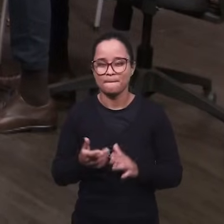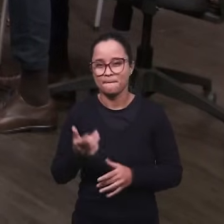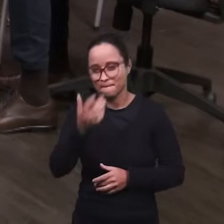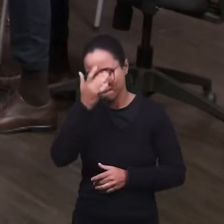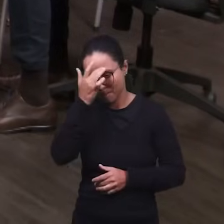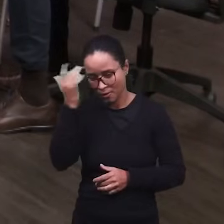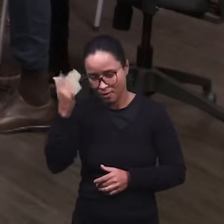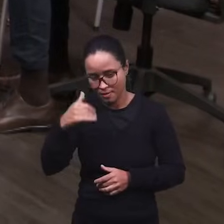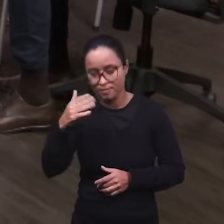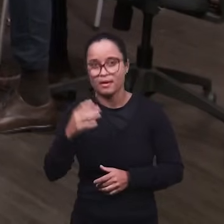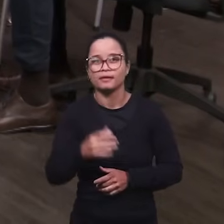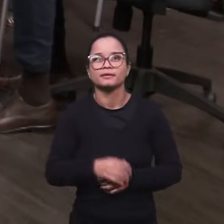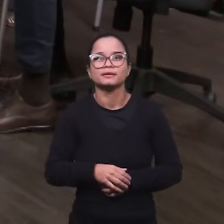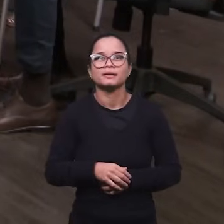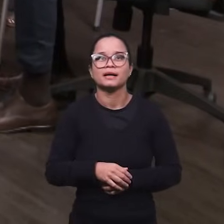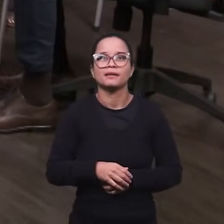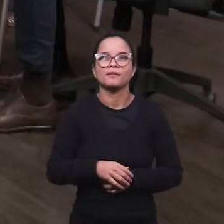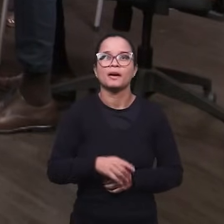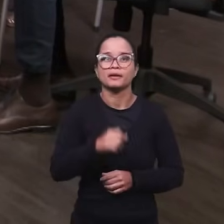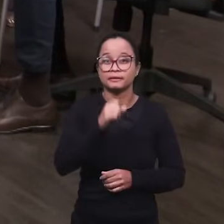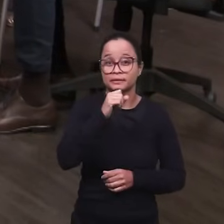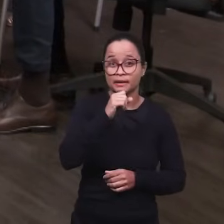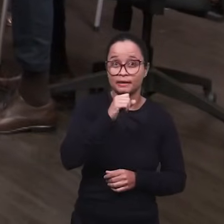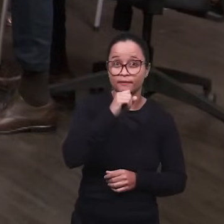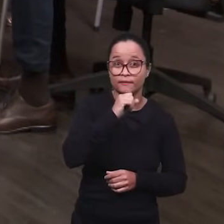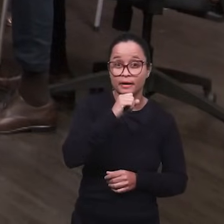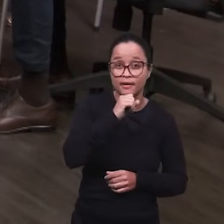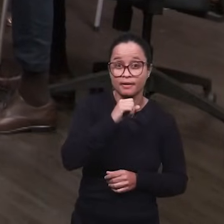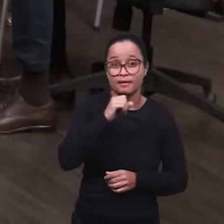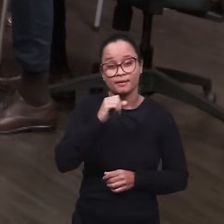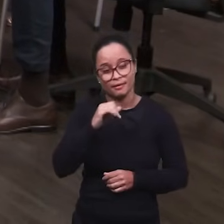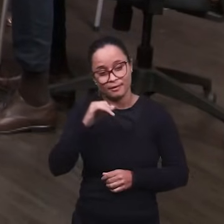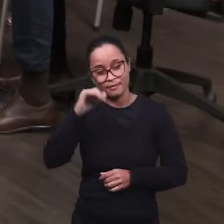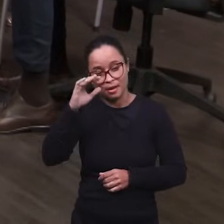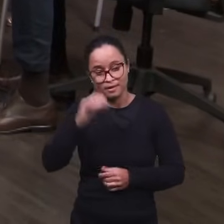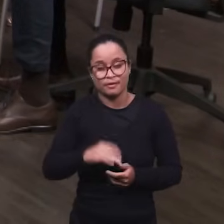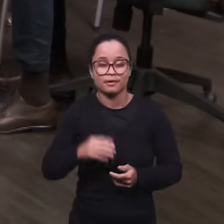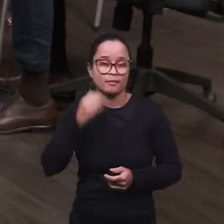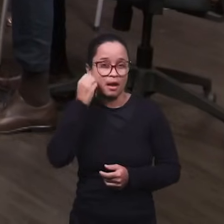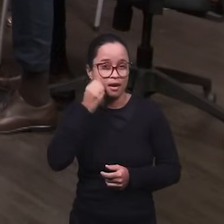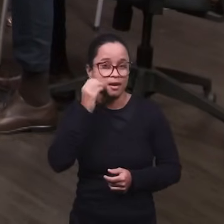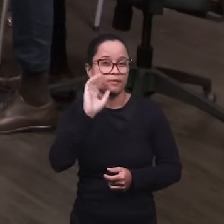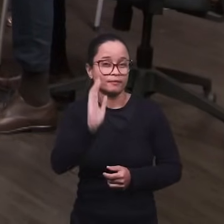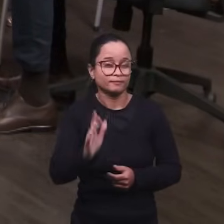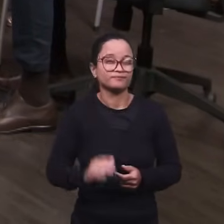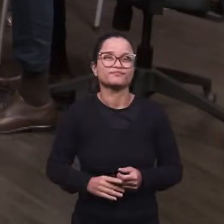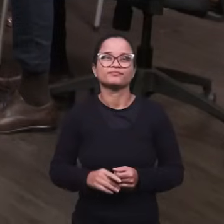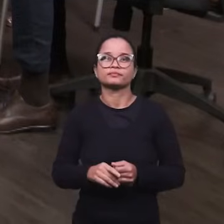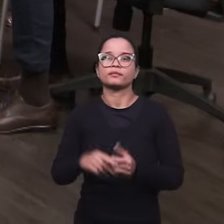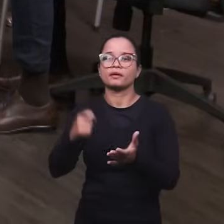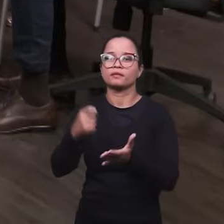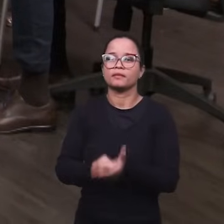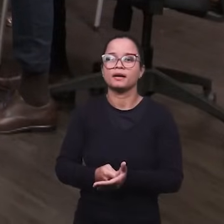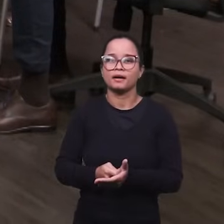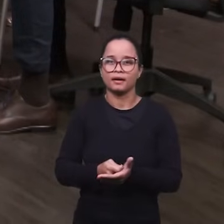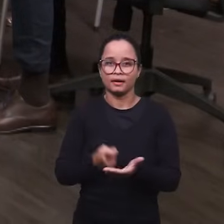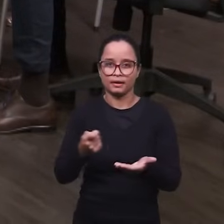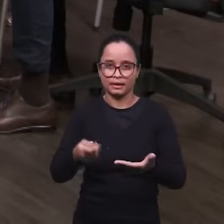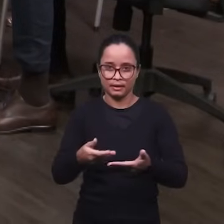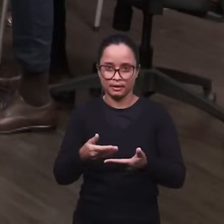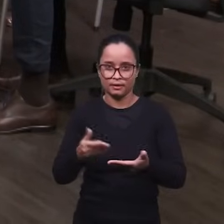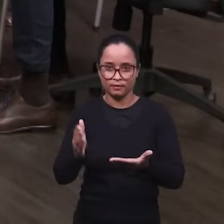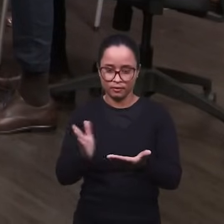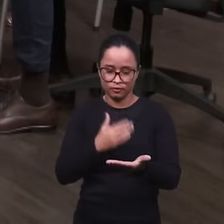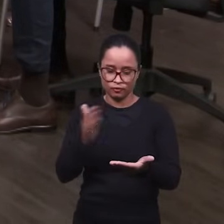maduras, né, mais maduras, Muito elas boa. Gostei do pagariam, eufemismo. elas pagavam em cima do carnezinho. Vocês já viram o